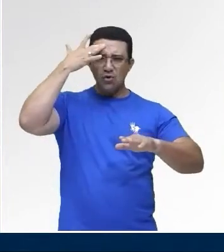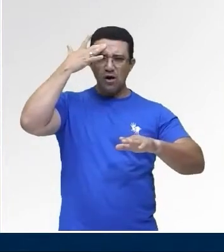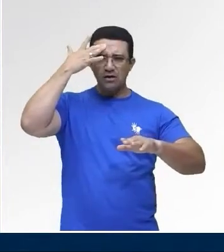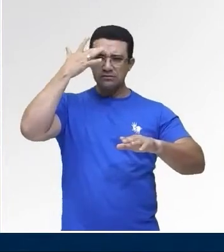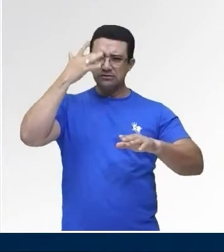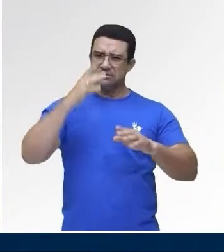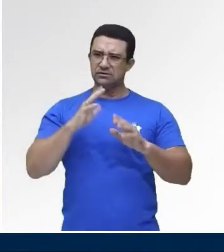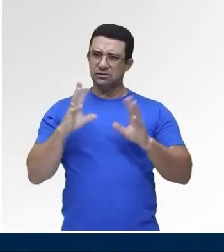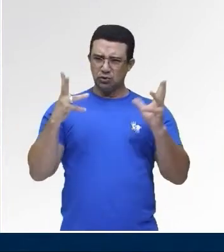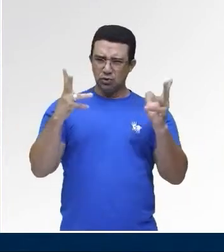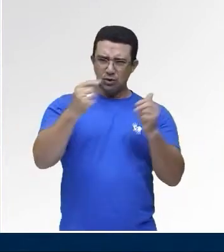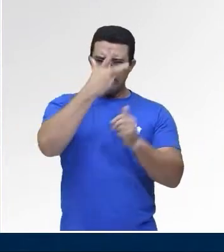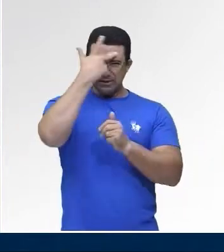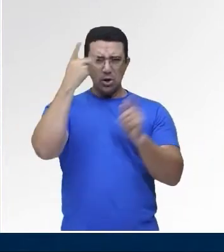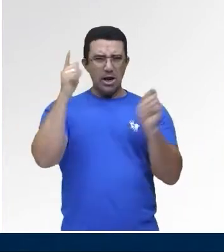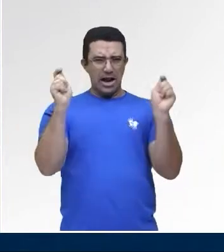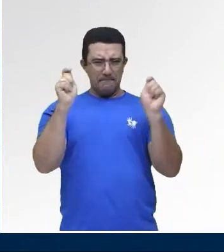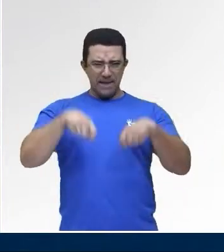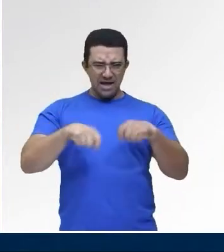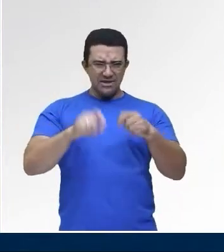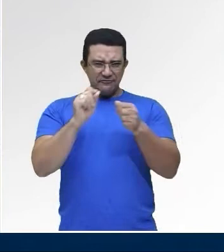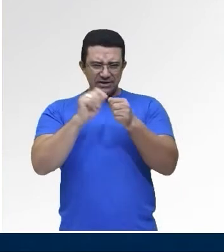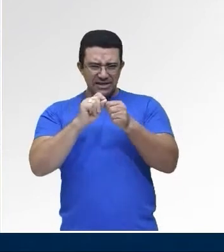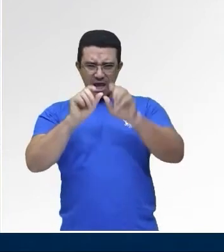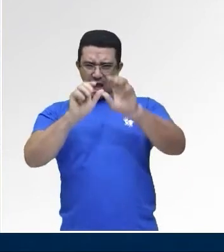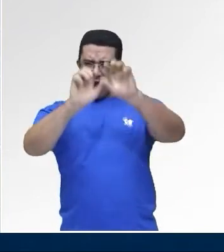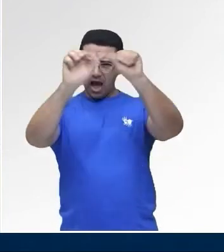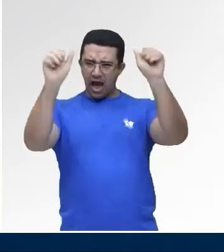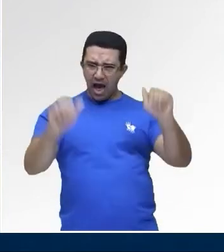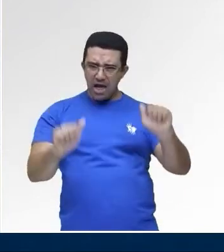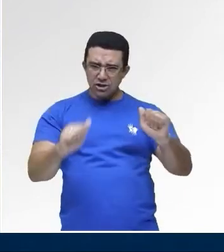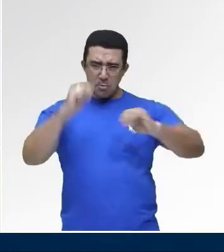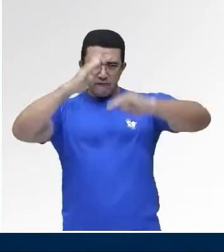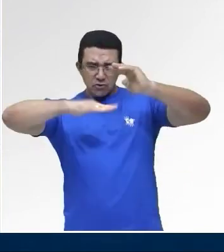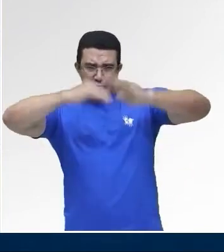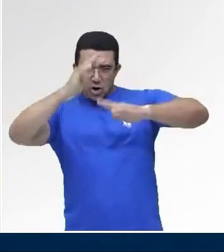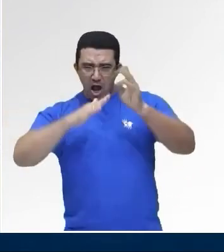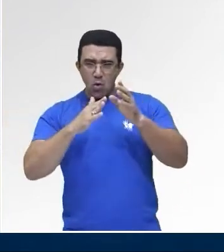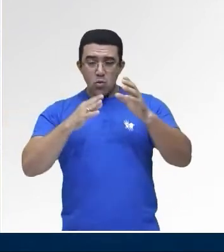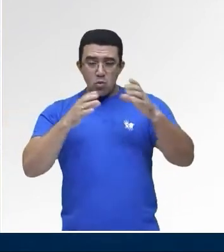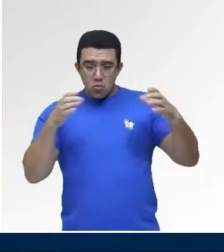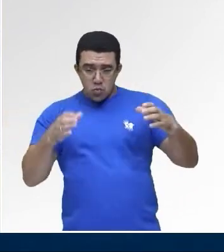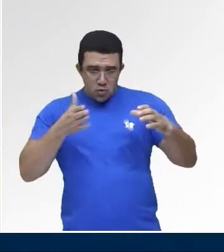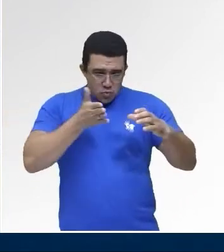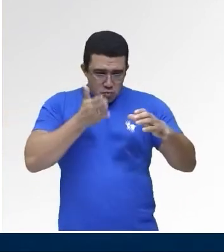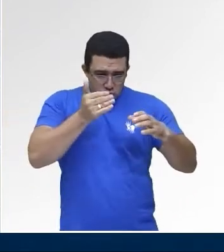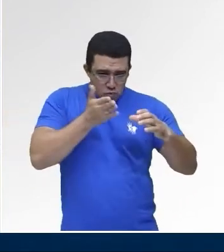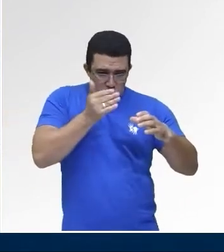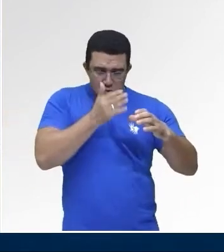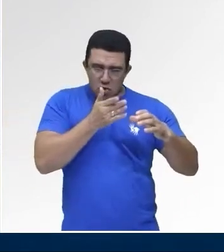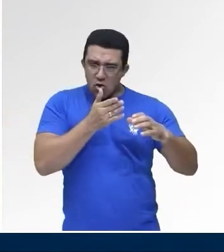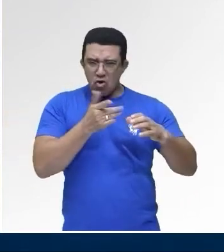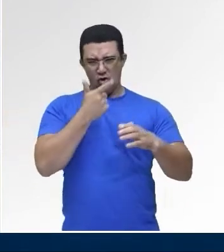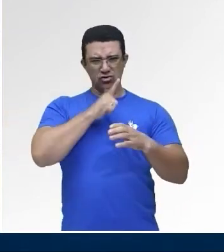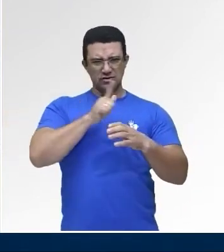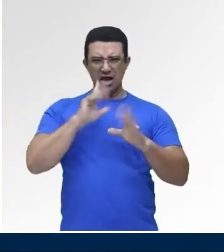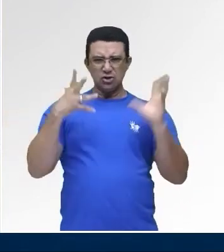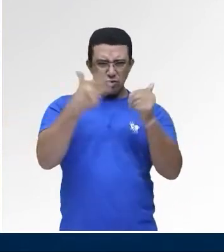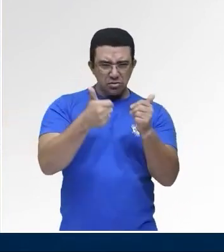nós seríamos capazes de fazer essa arte? Bom, se a gente treinar bastante, pode ser que consigamos,